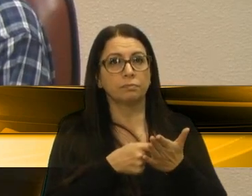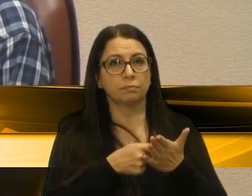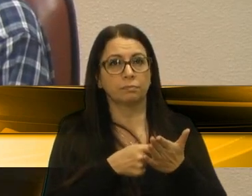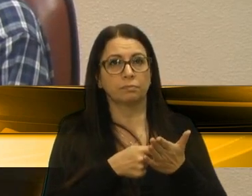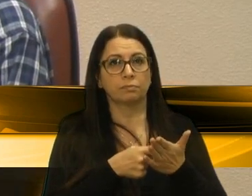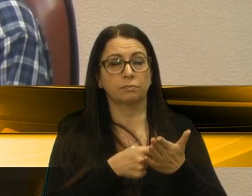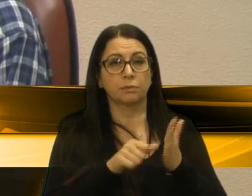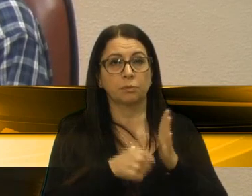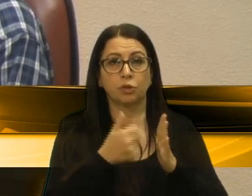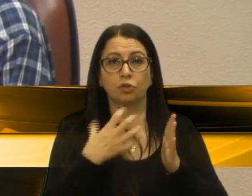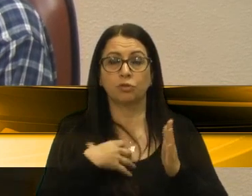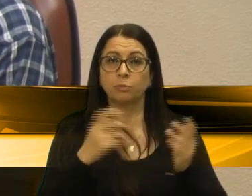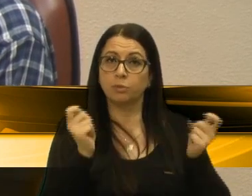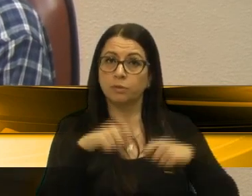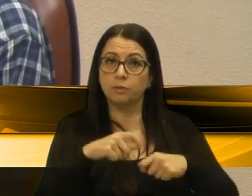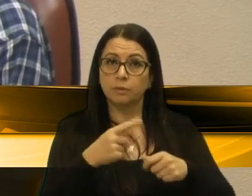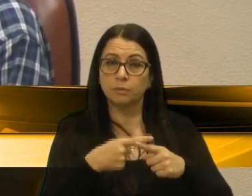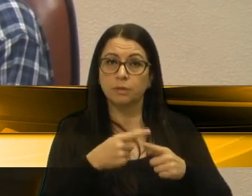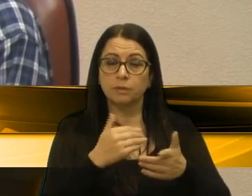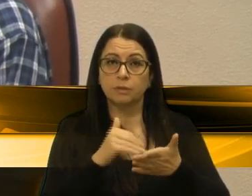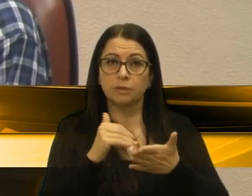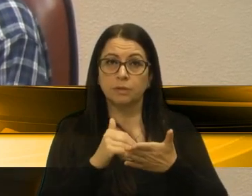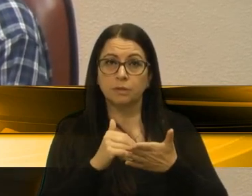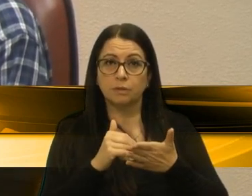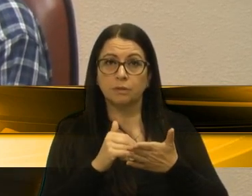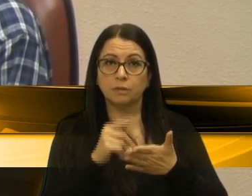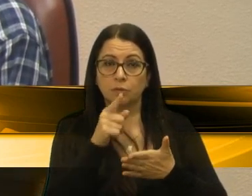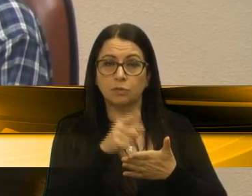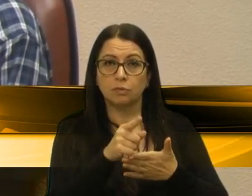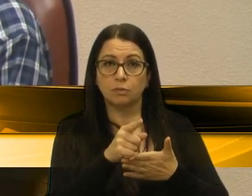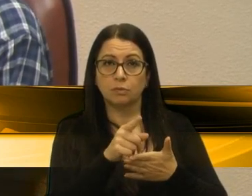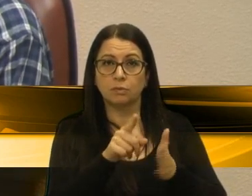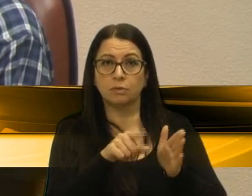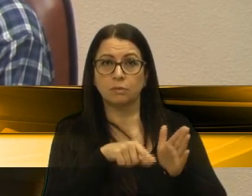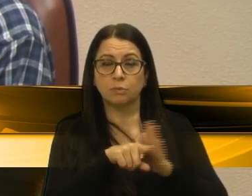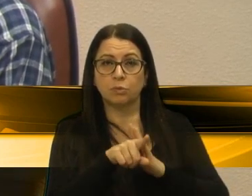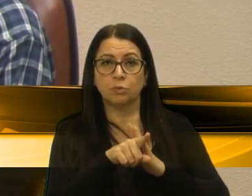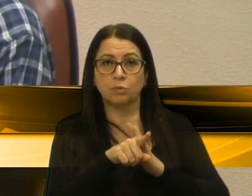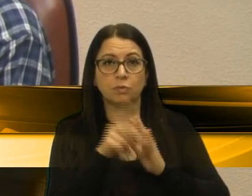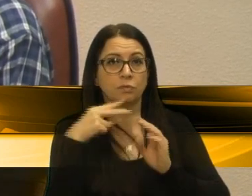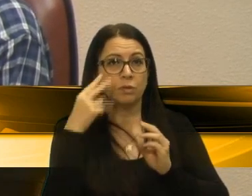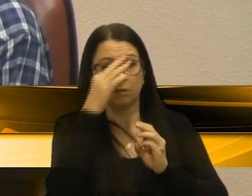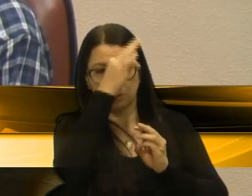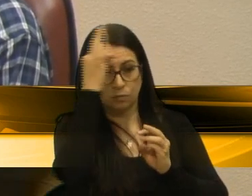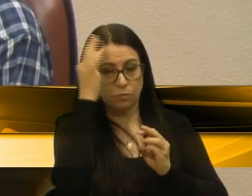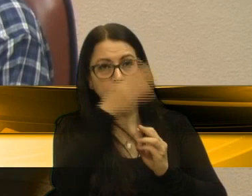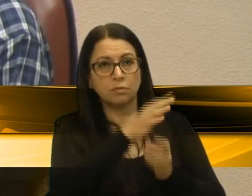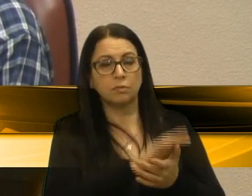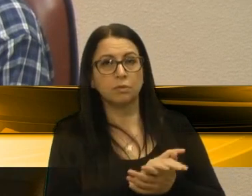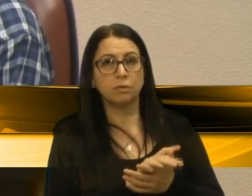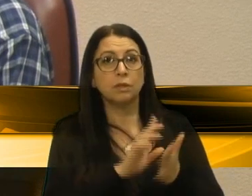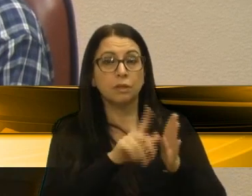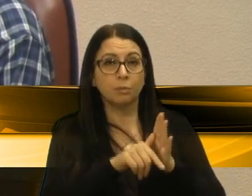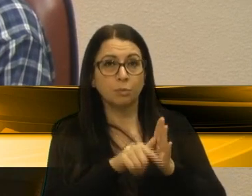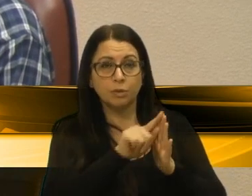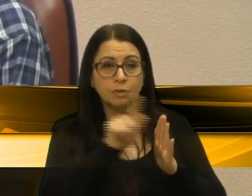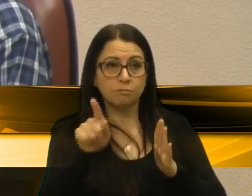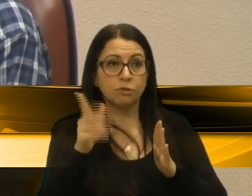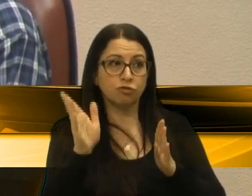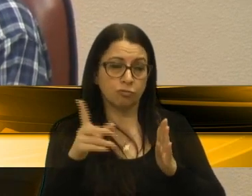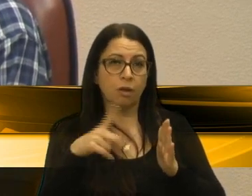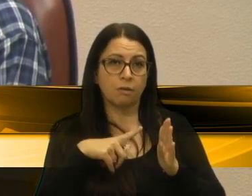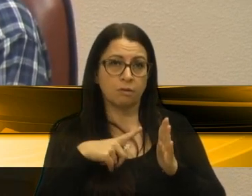coisa da melhor forma possível. Vamos pedir que o secretário trate agora do posicionamento do vereador Toigo e depois aqueles que já